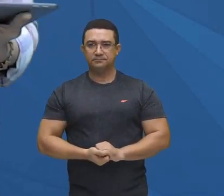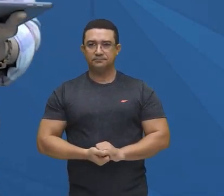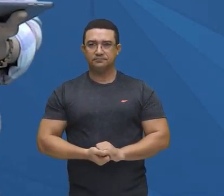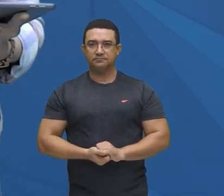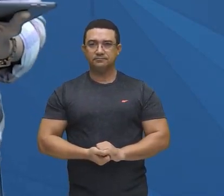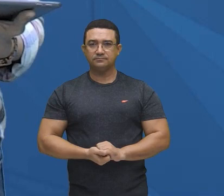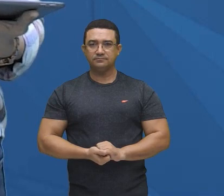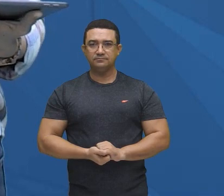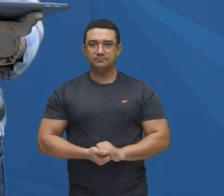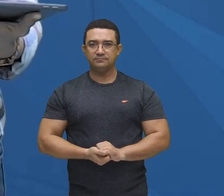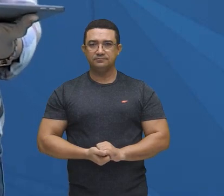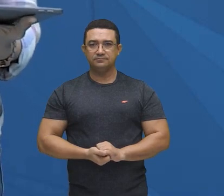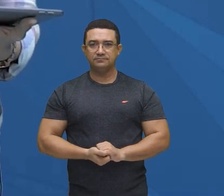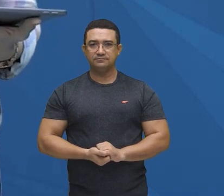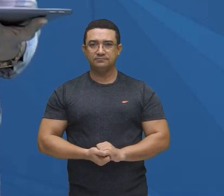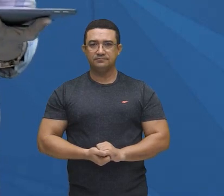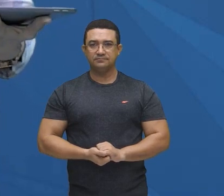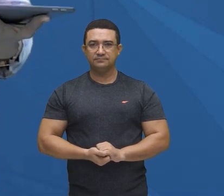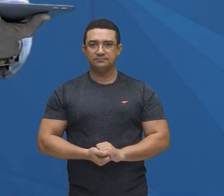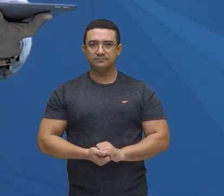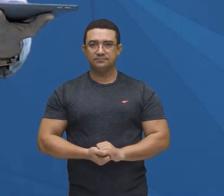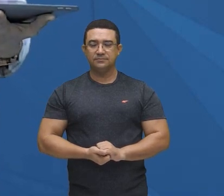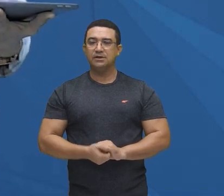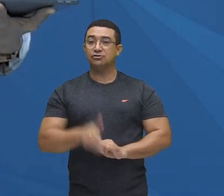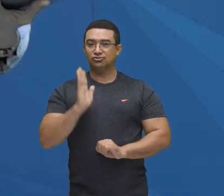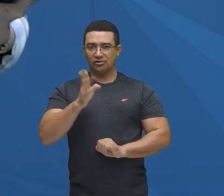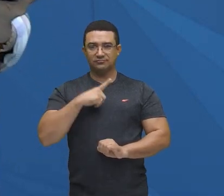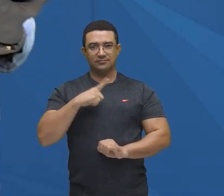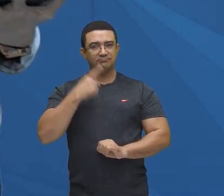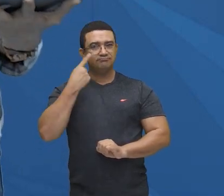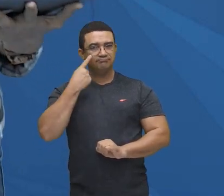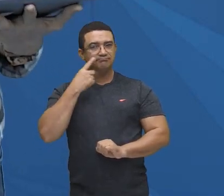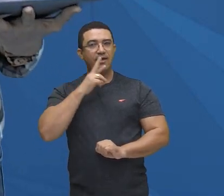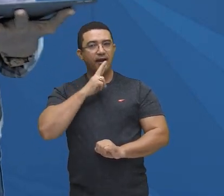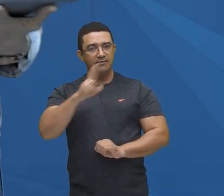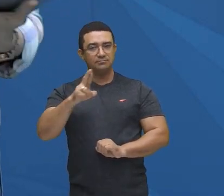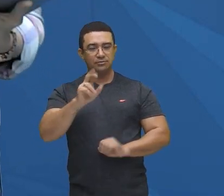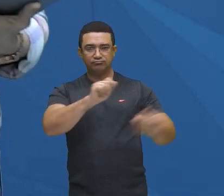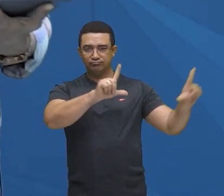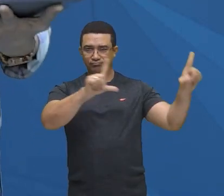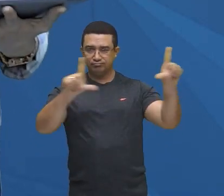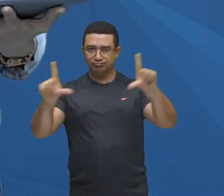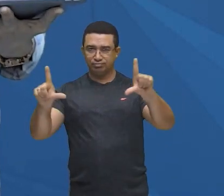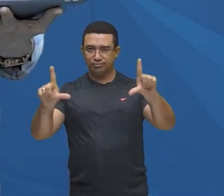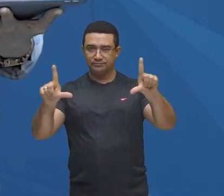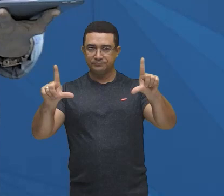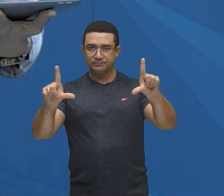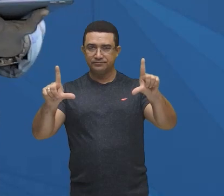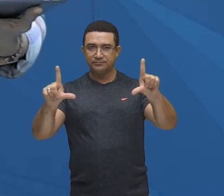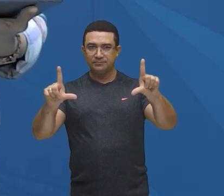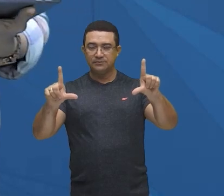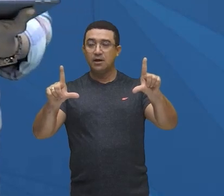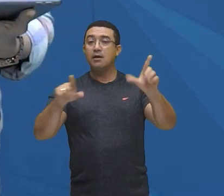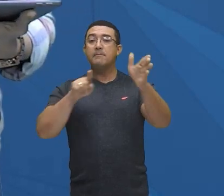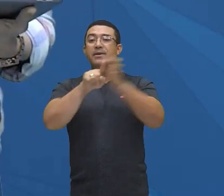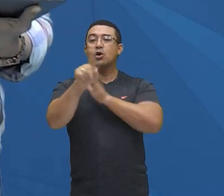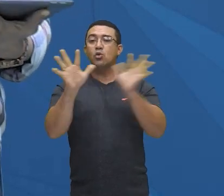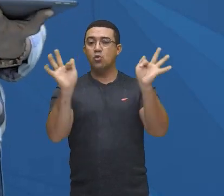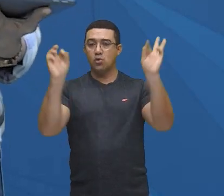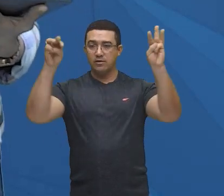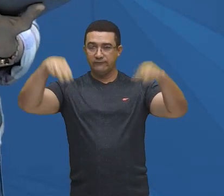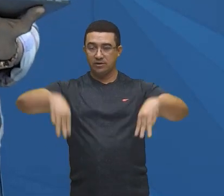Muita gente respondendo e vamos lá, temos a resposta já conseguimos tabular. Essa foi a última, tá bom? E qual é o